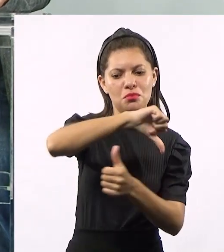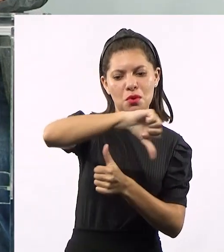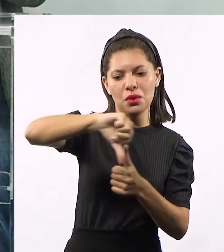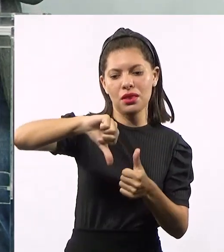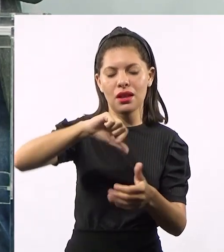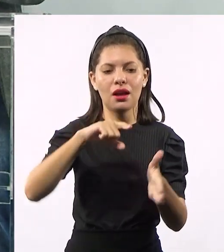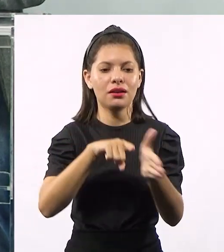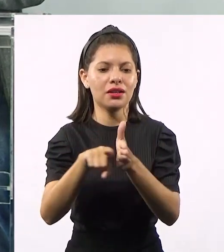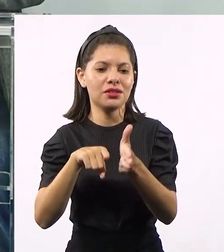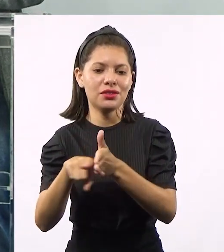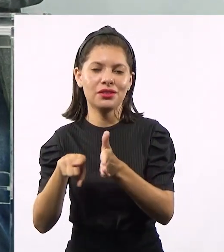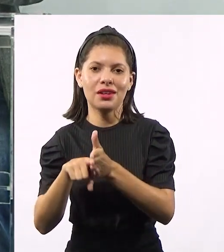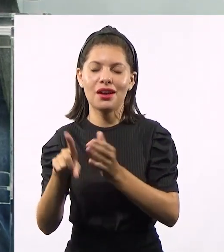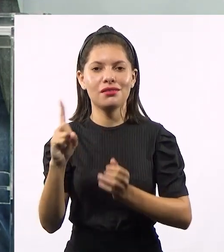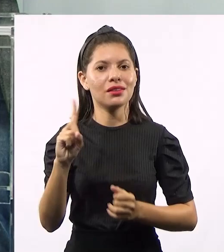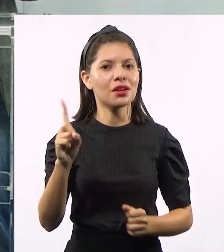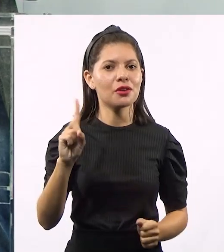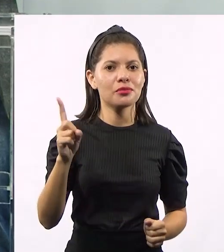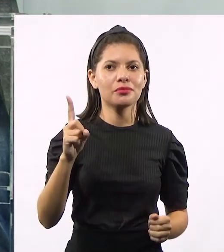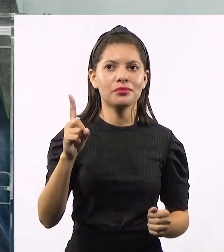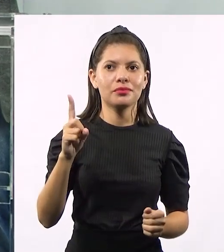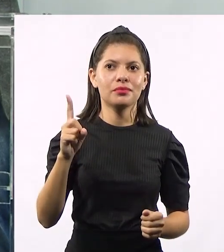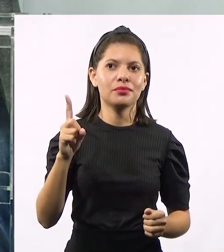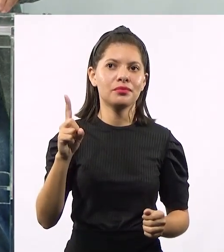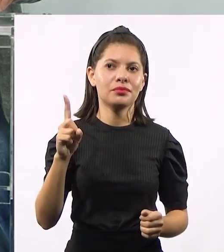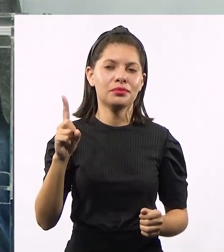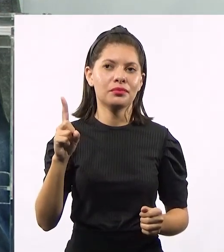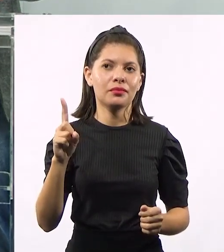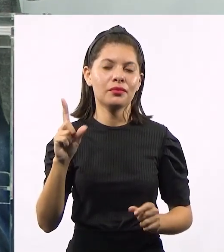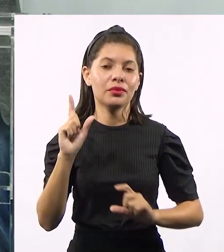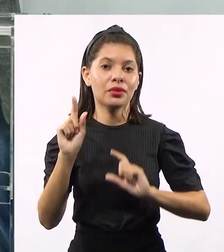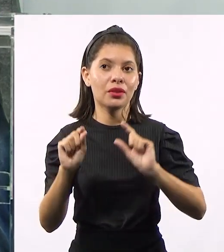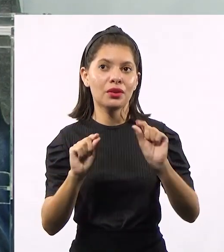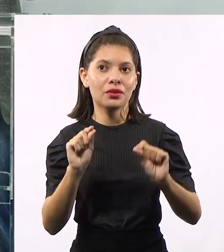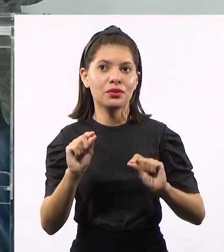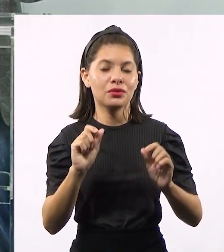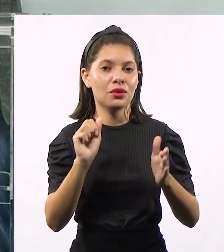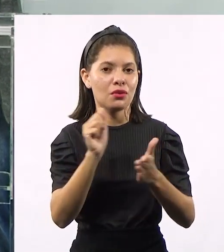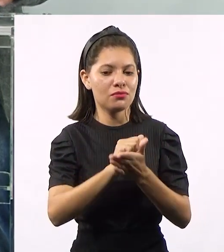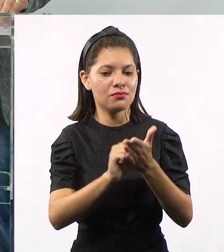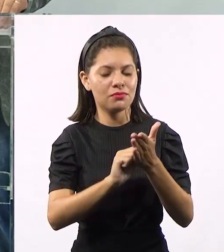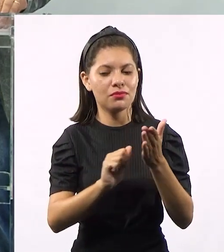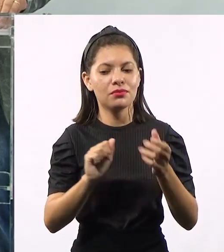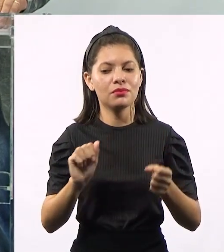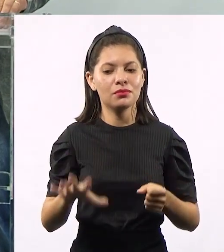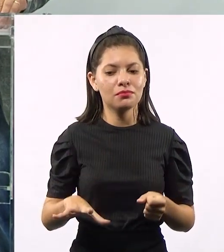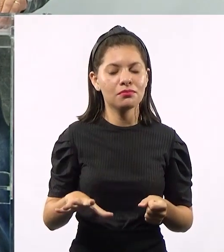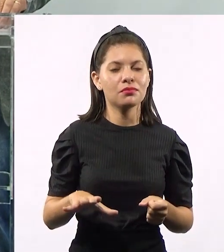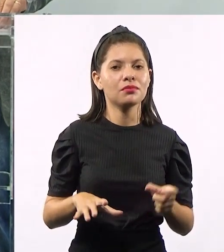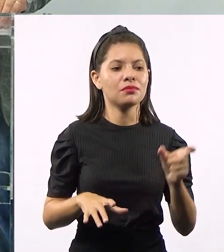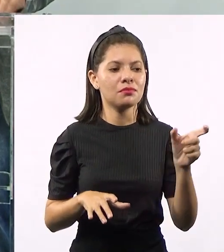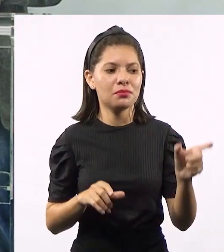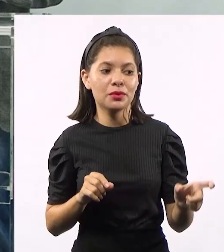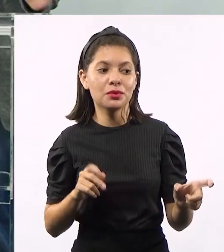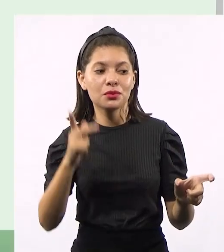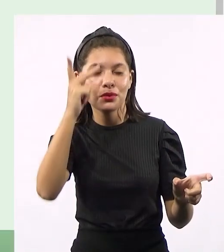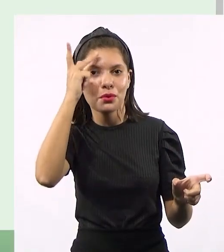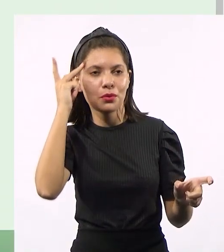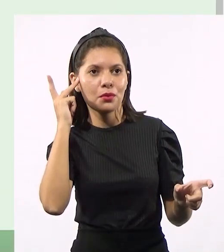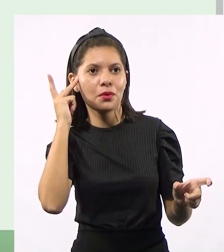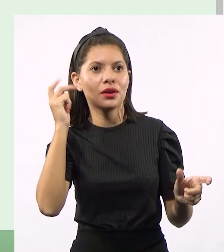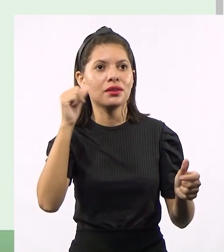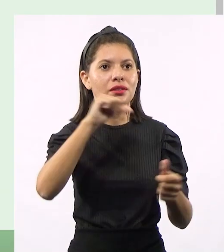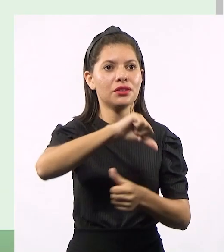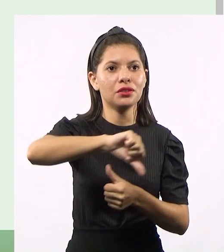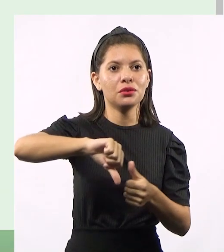questionário, porque só vai alterar aqueles que estavam elencados como autores, como colaboradores, certo?